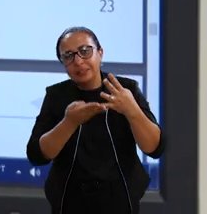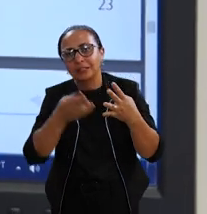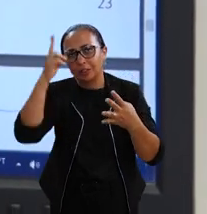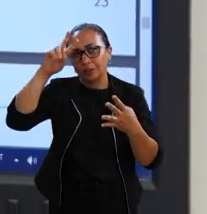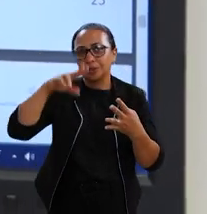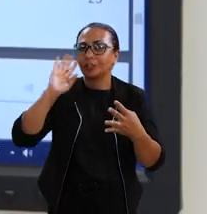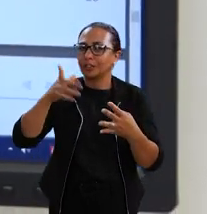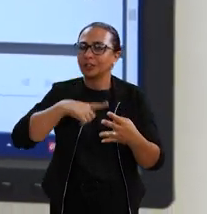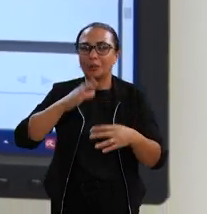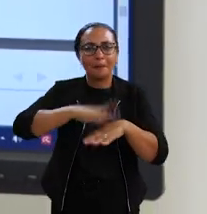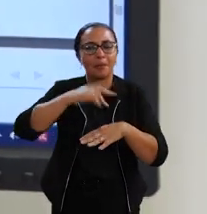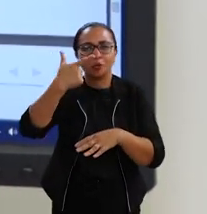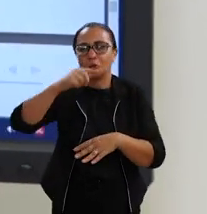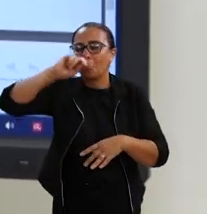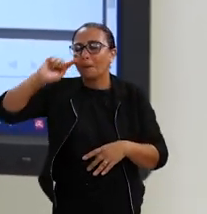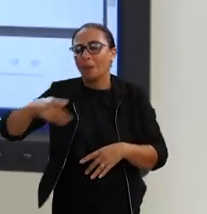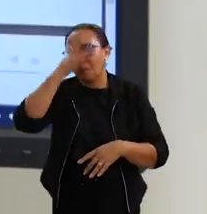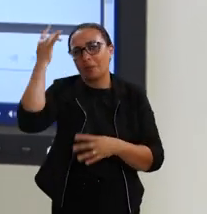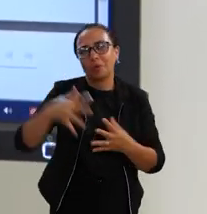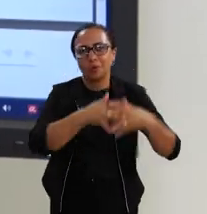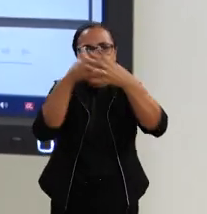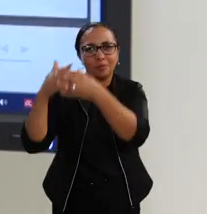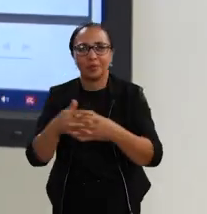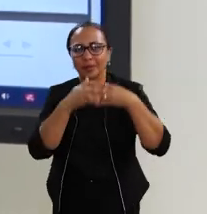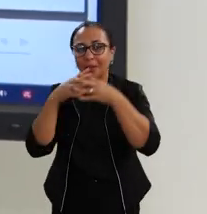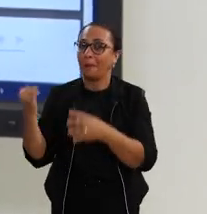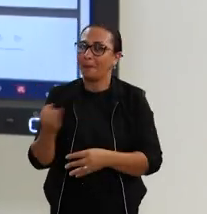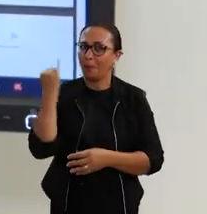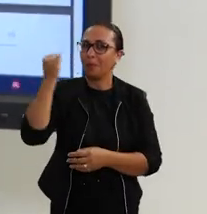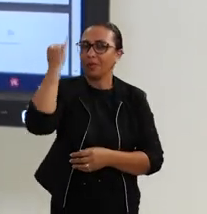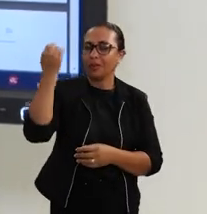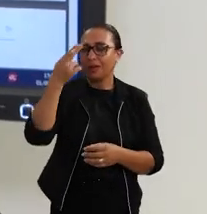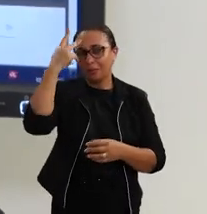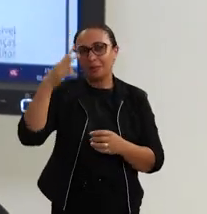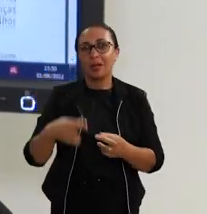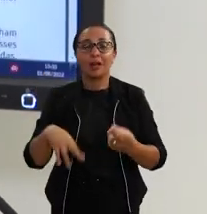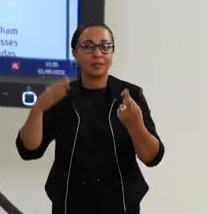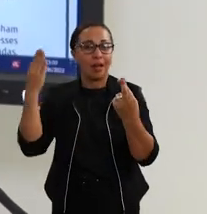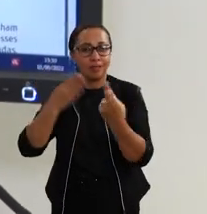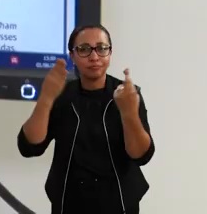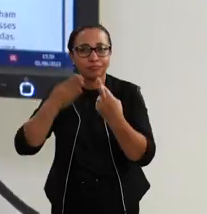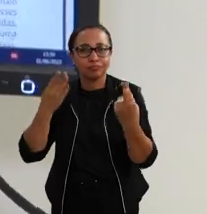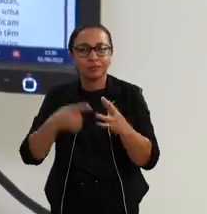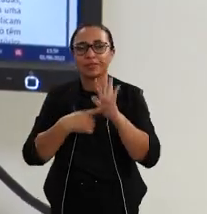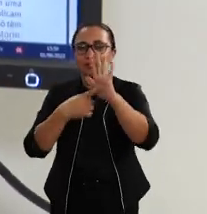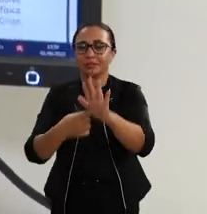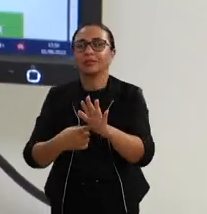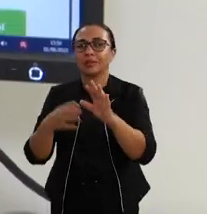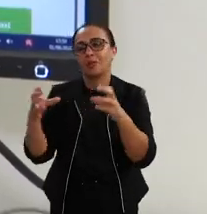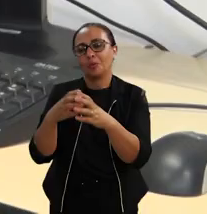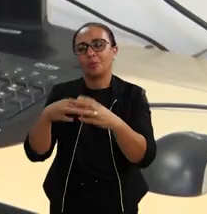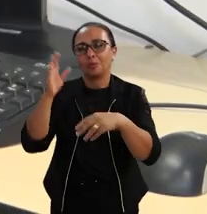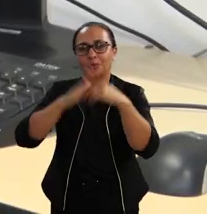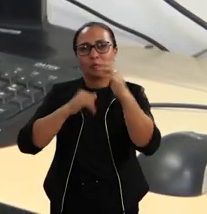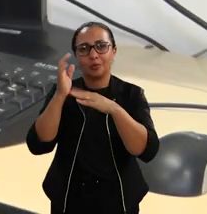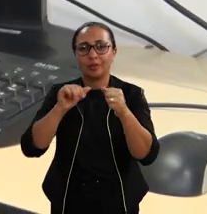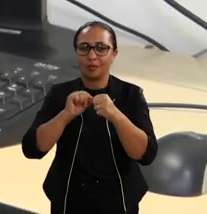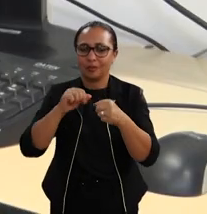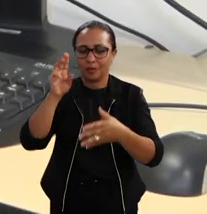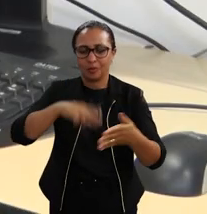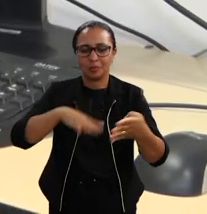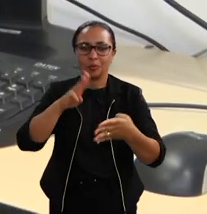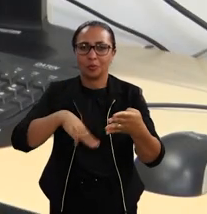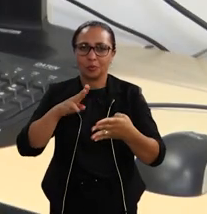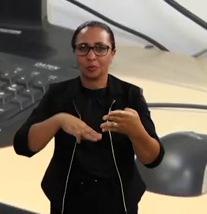mil caminhoneiros, isso é significativo do ponto de vista estatístico para representar esse grupo de profissionais. A gente faz